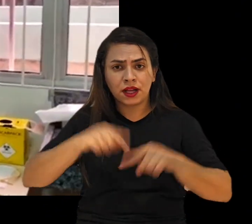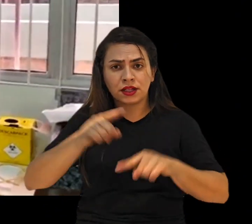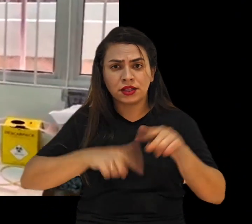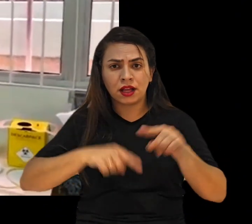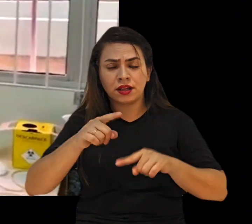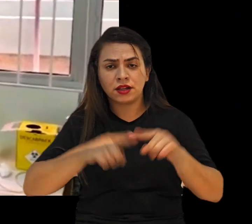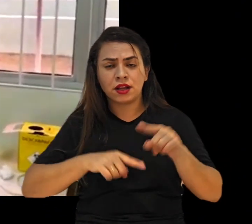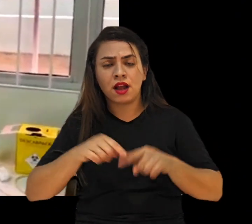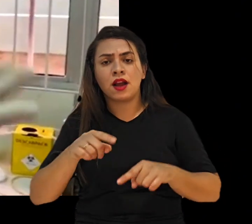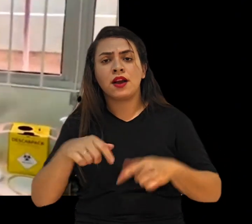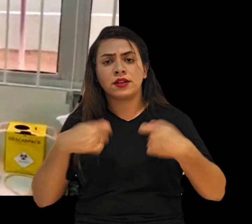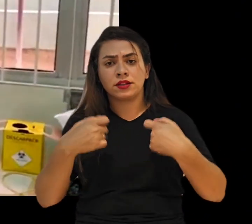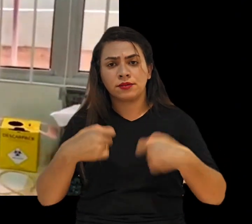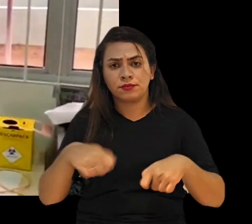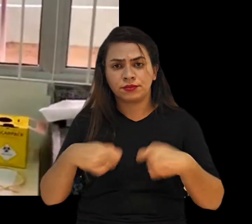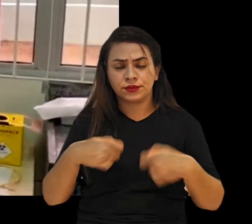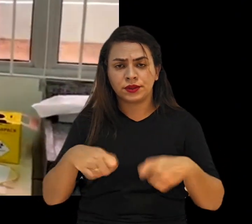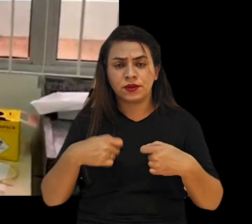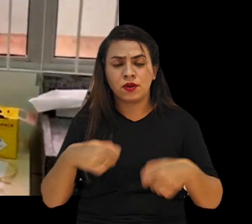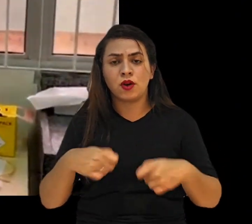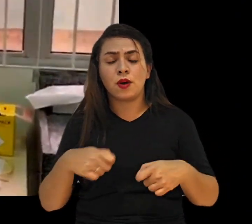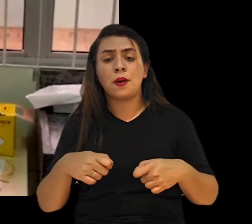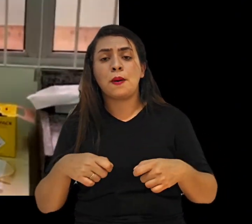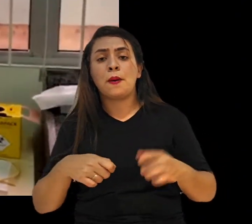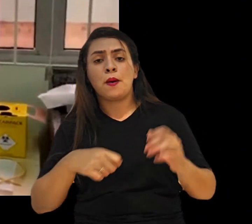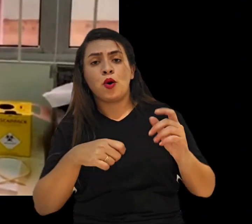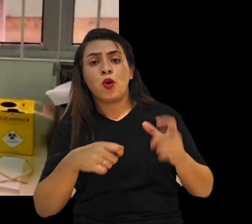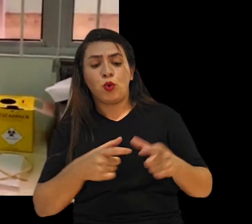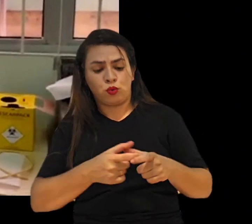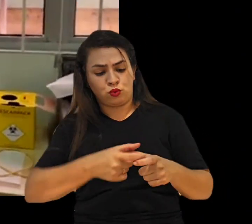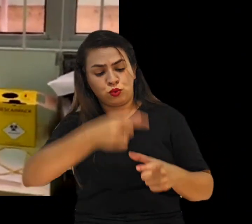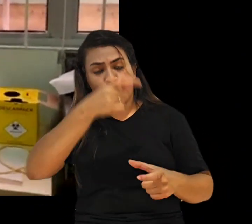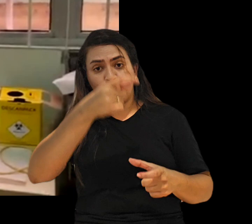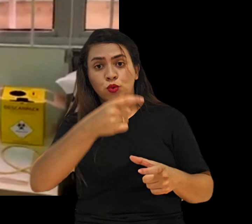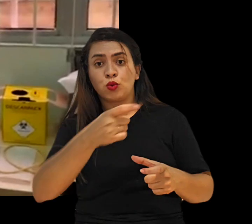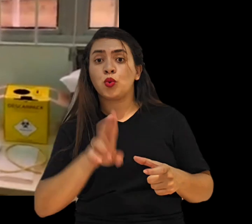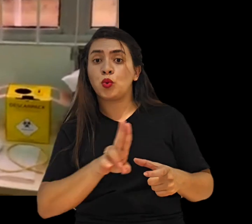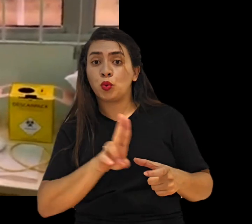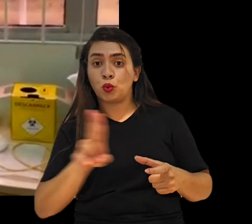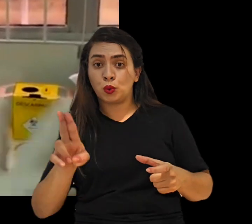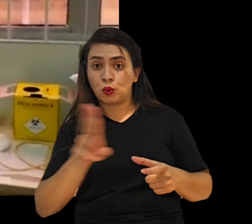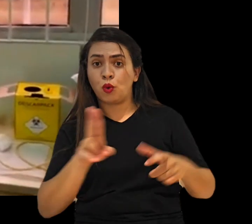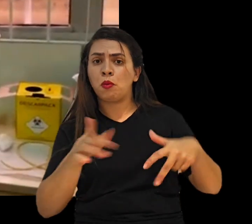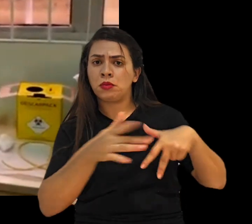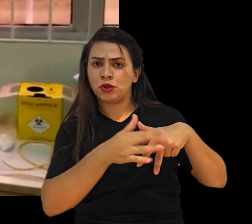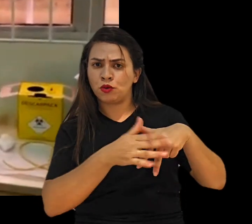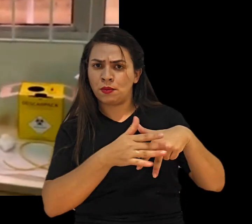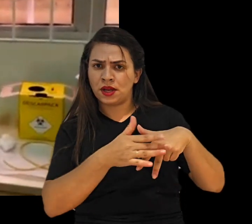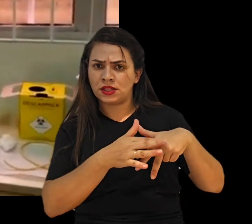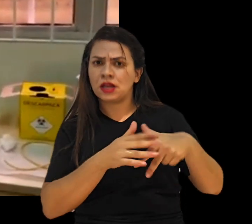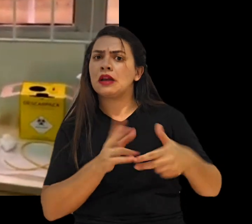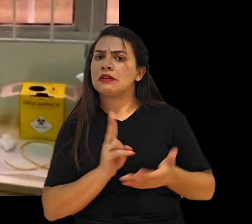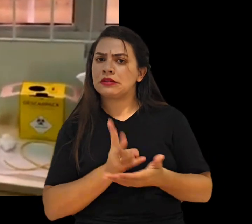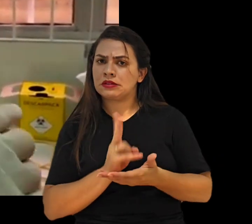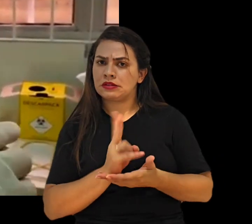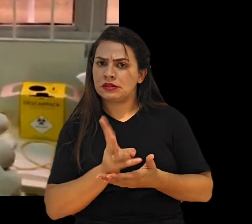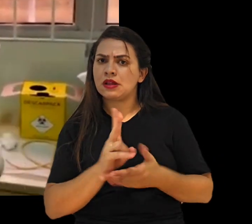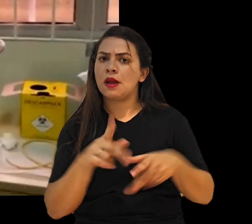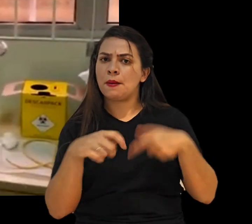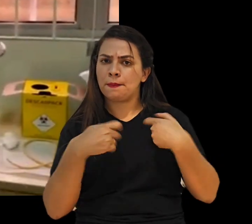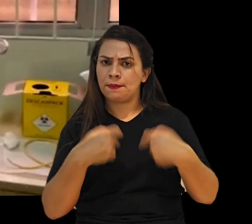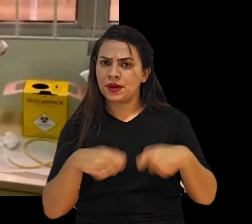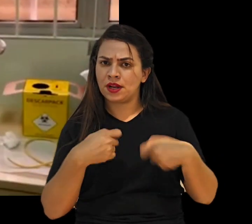tubinho, aqui no caso está em inglês, da Vacuete, né? First name, surname, primeiro nome, segundo nome,